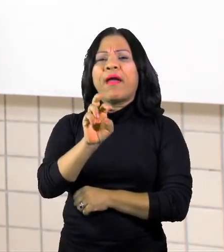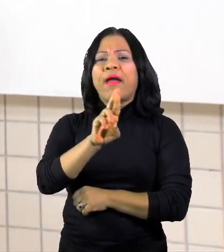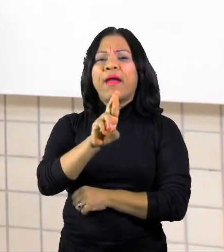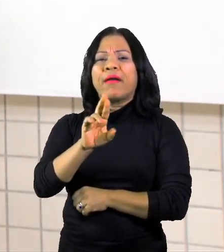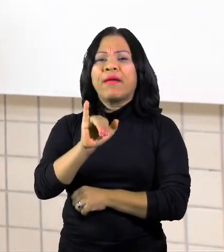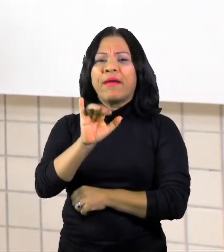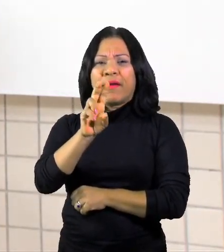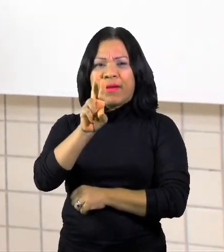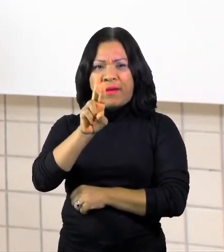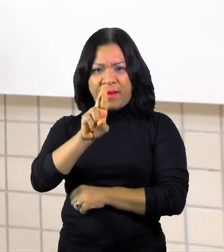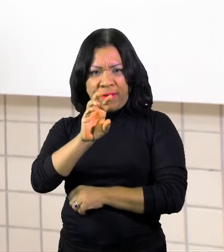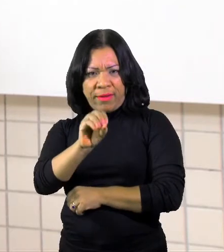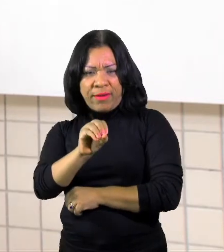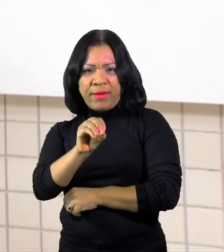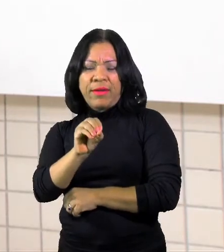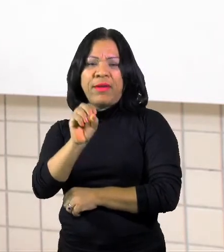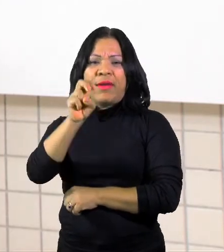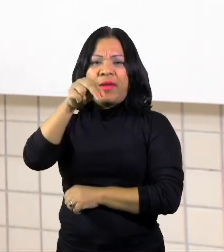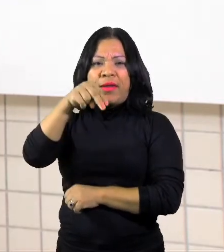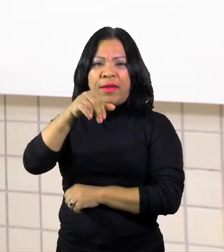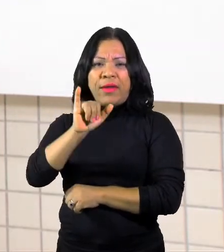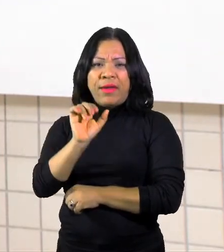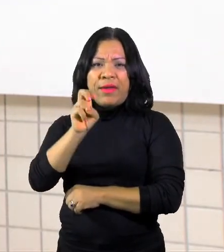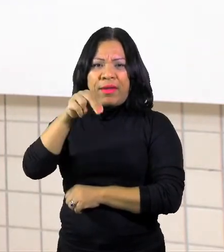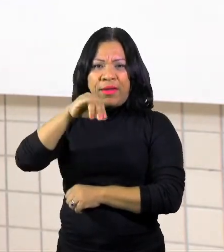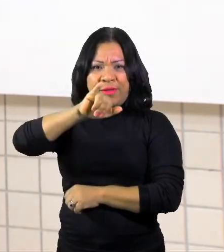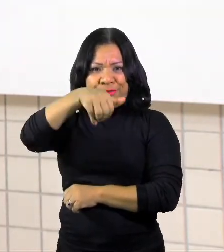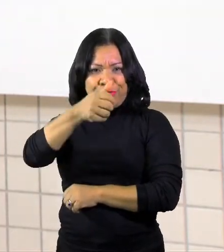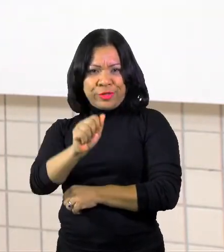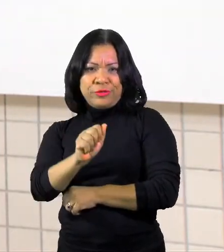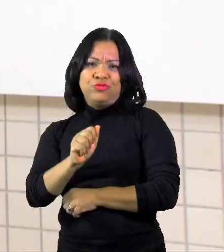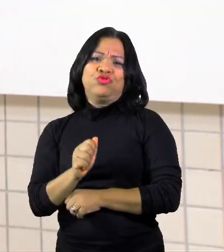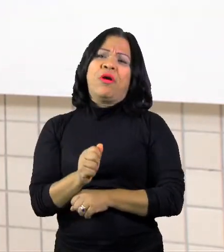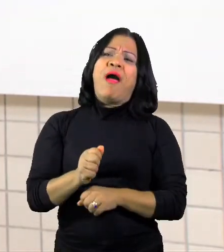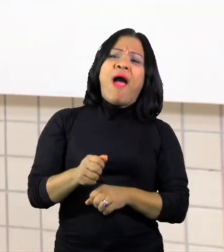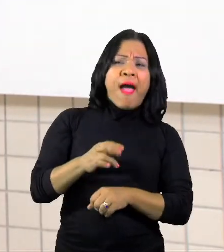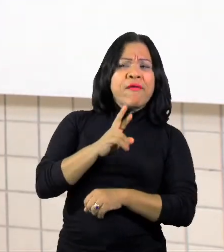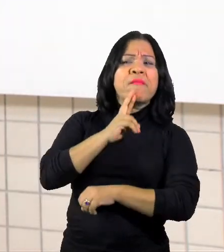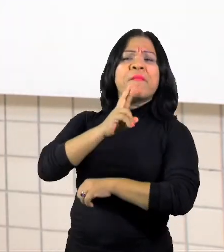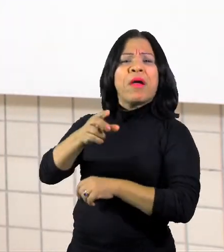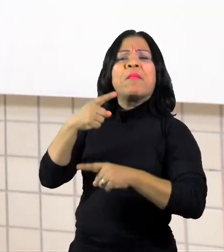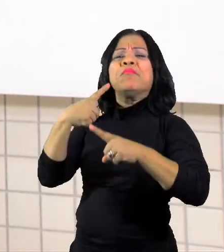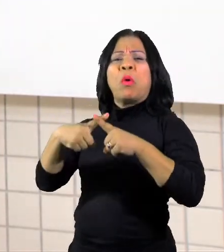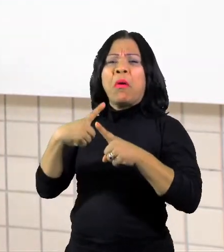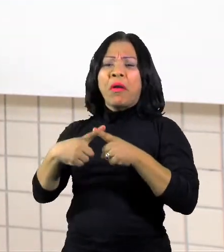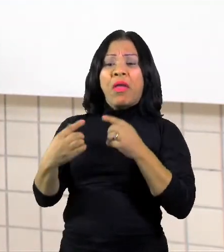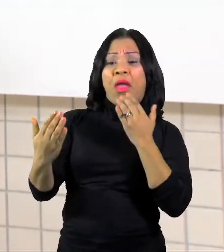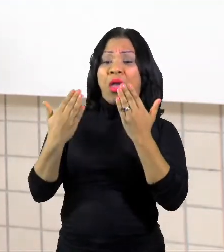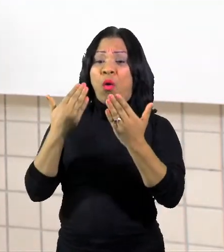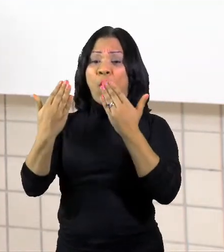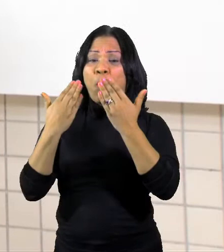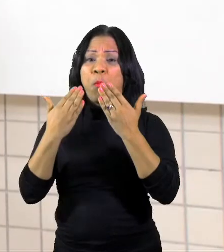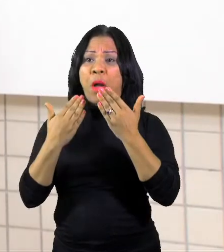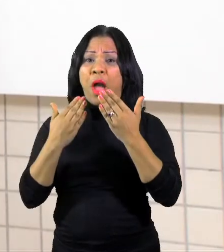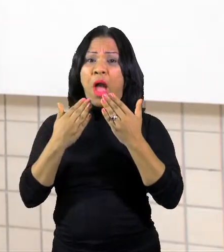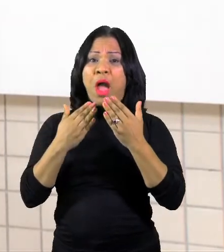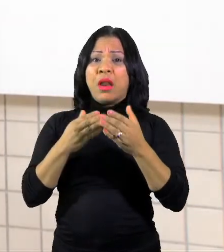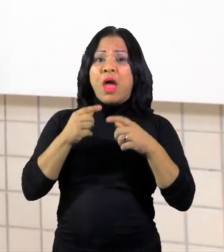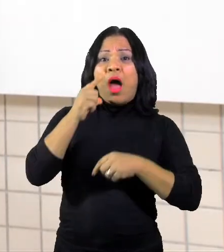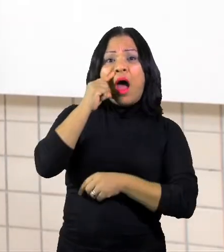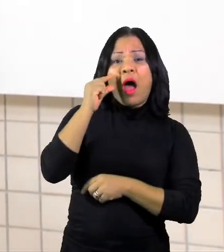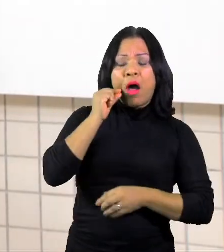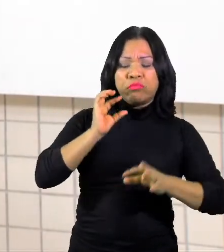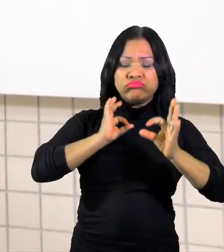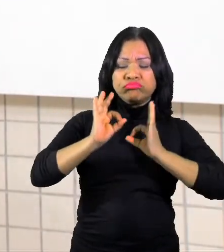por que o texto compara a onça pintada a um guerreiro ninja. Então, você vai entender primeiro o que é um guerreiro